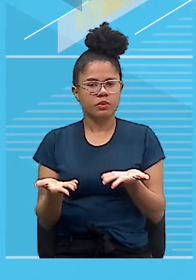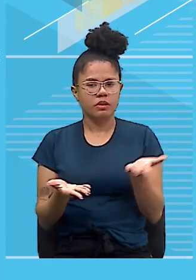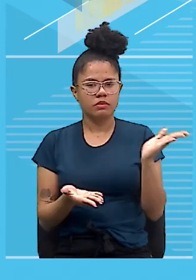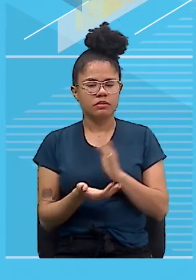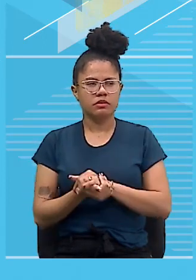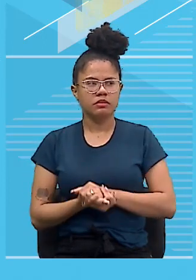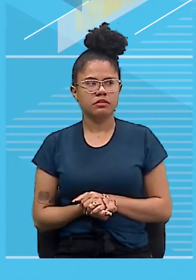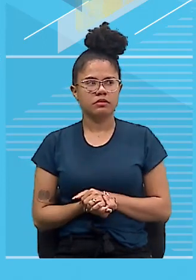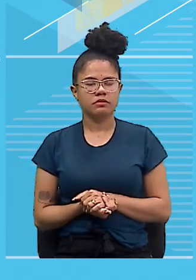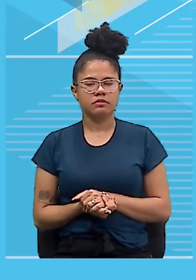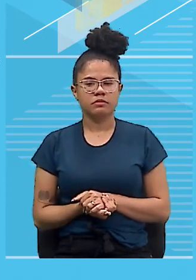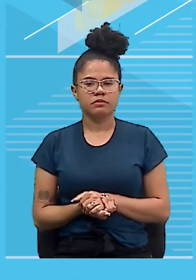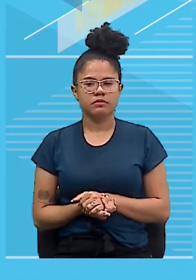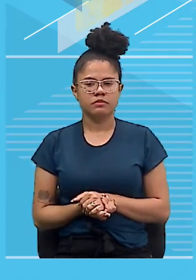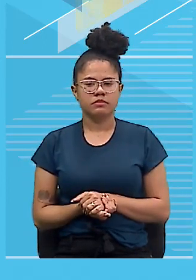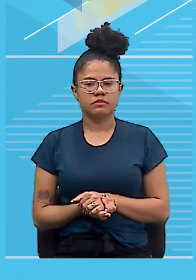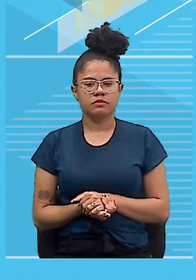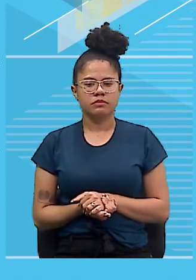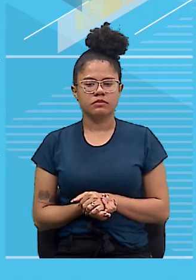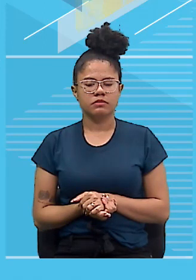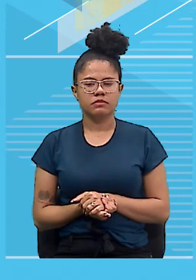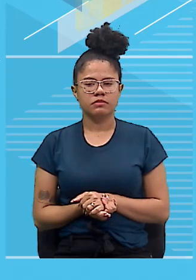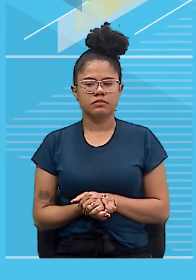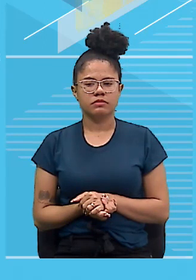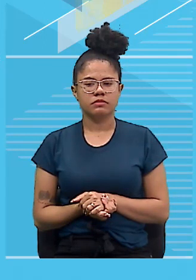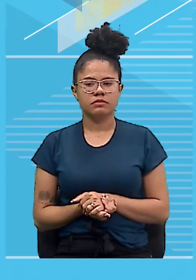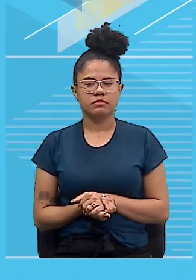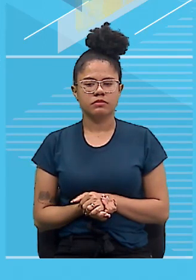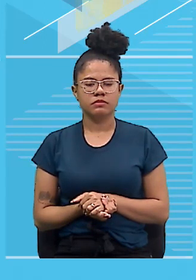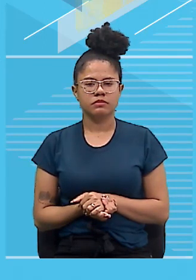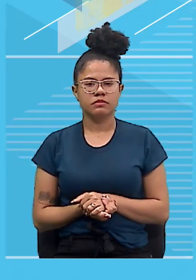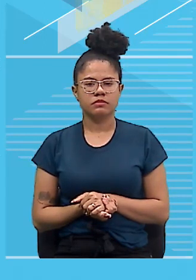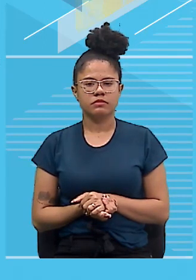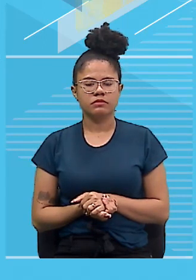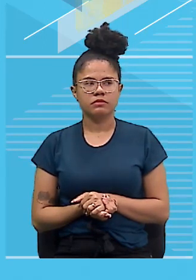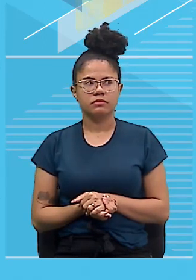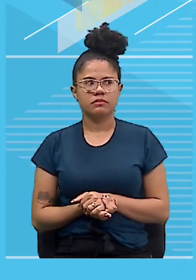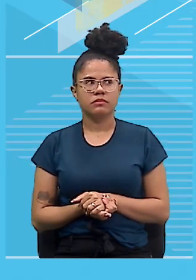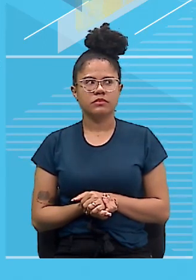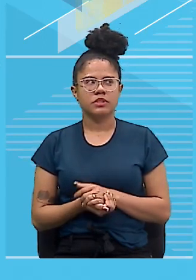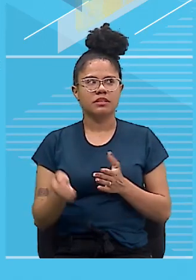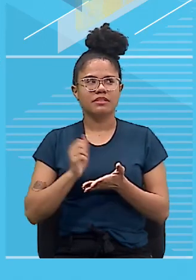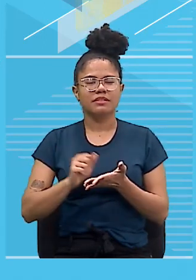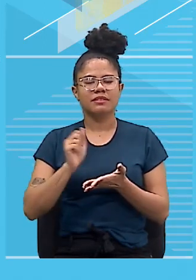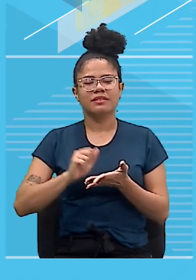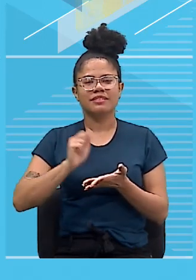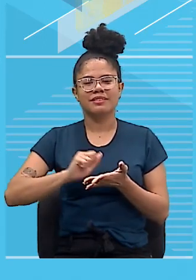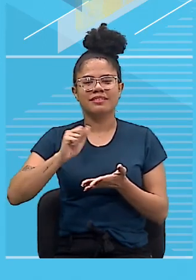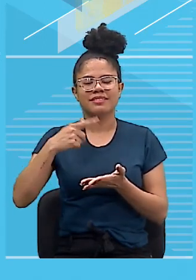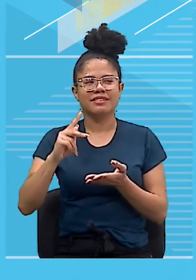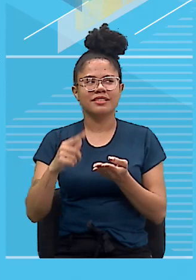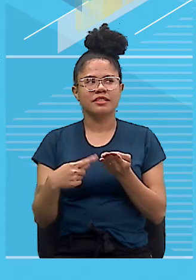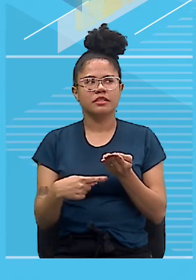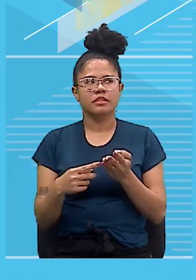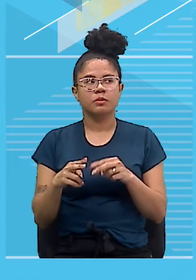Coloca aí conflito da Nigéria bebê Coloca aí no seu lindo caderninho na Nigéria